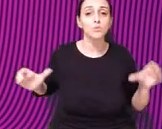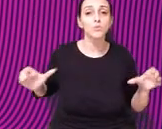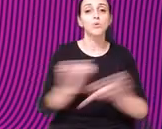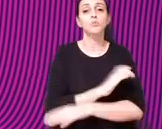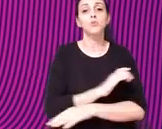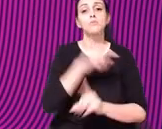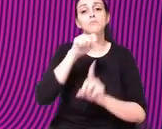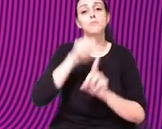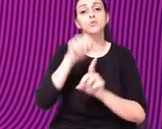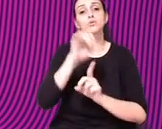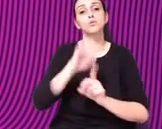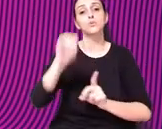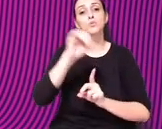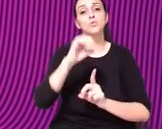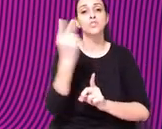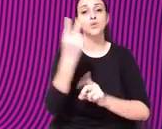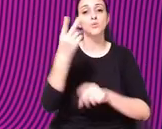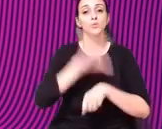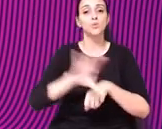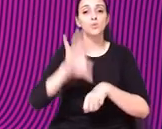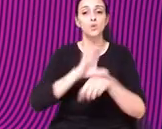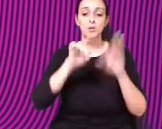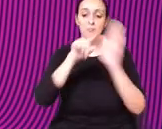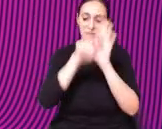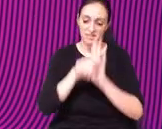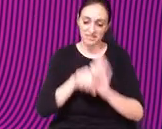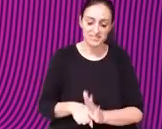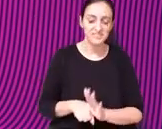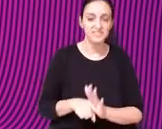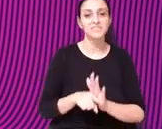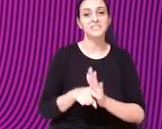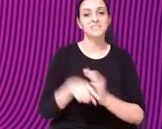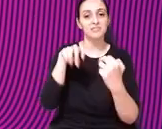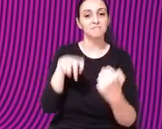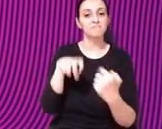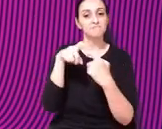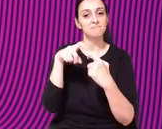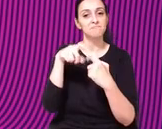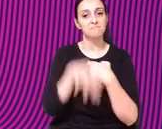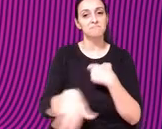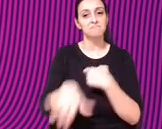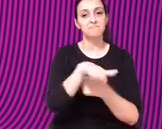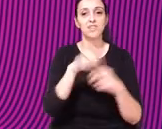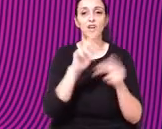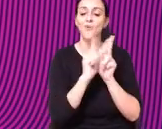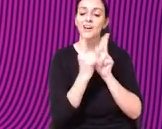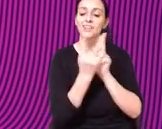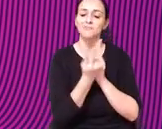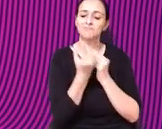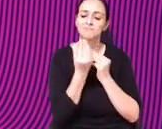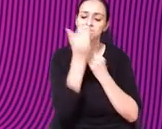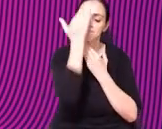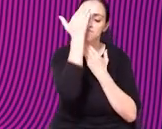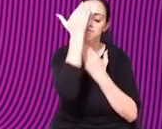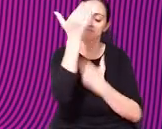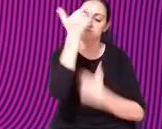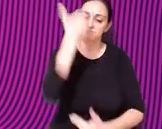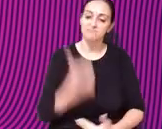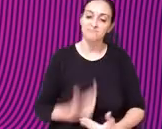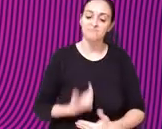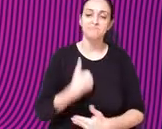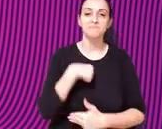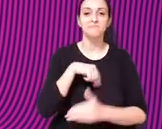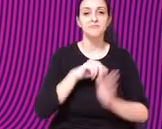outubro, o segundo curso de pesquisa clínica da UHG. Então, eu agradeço, em meu nome, a todos